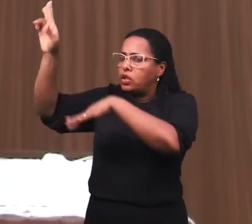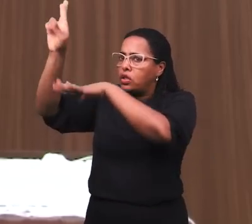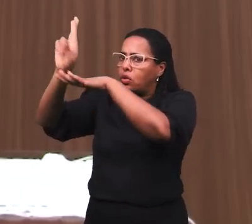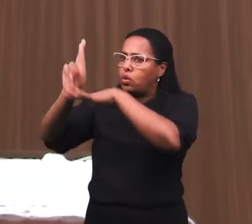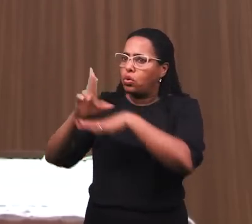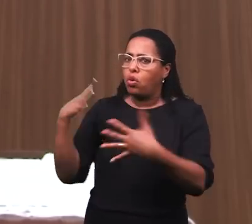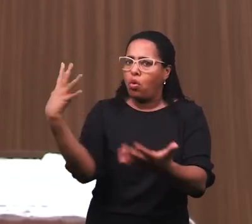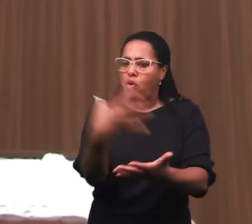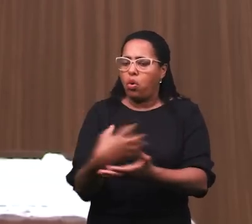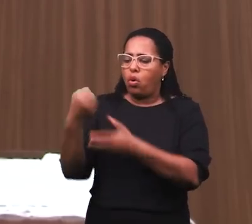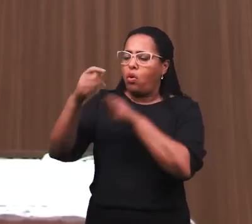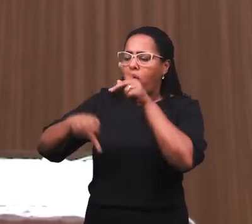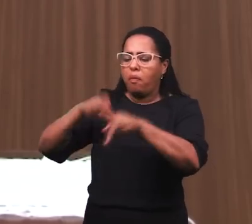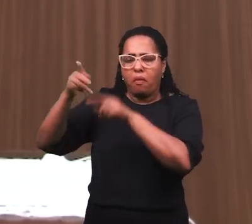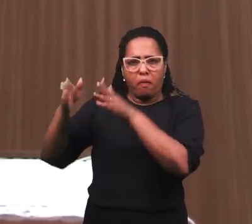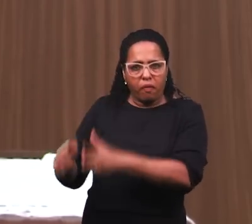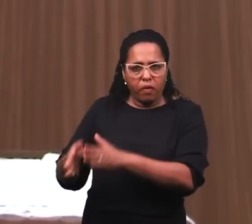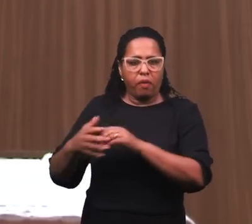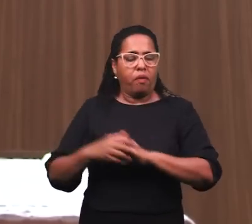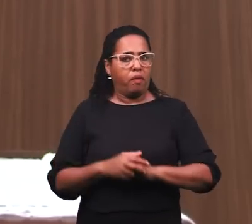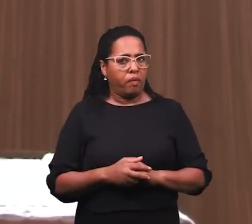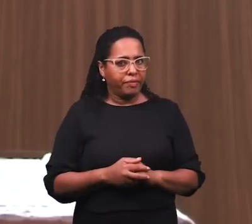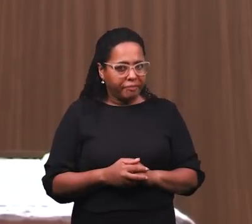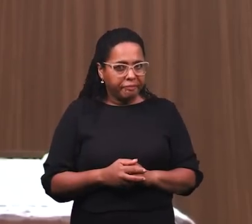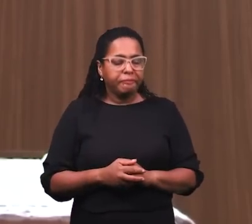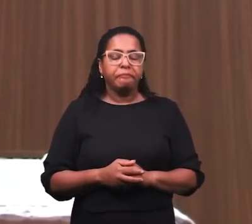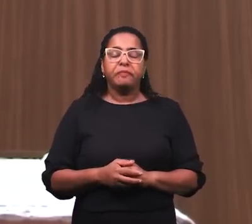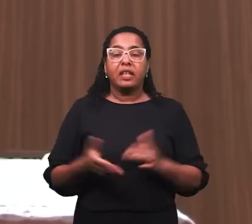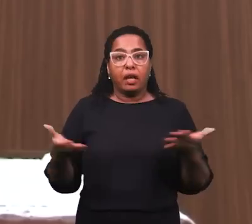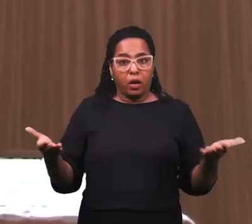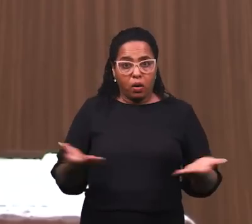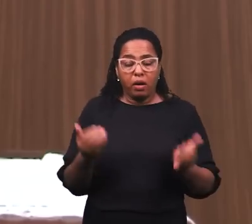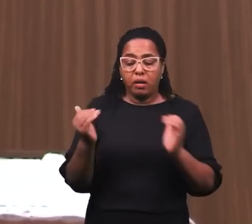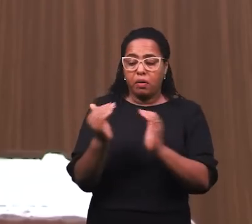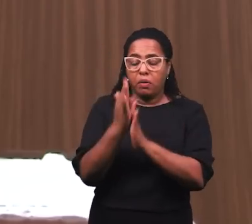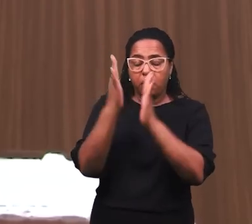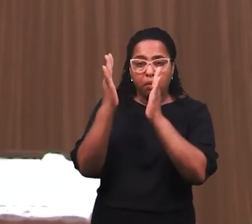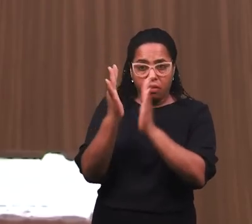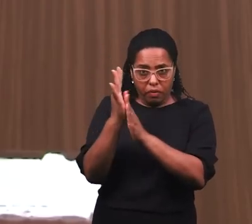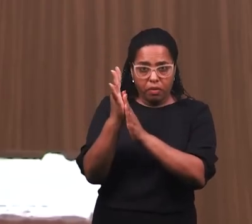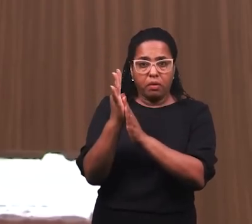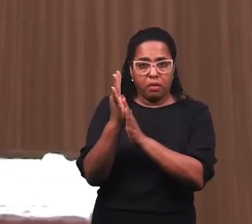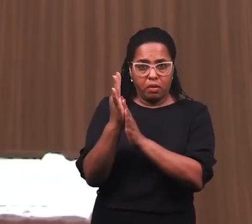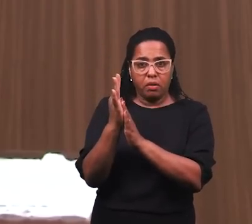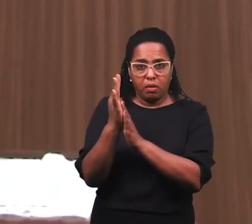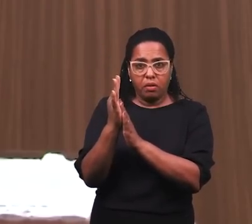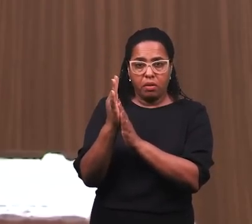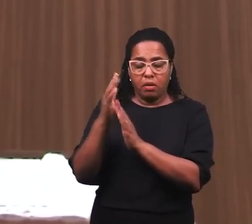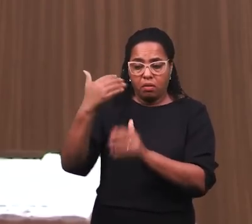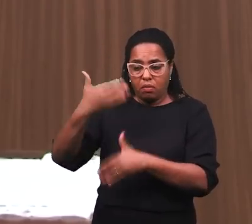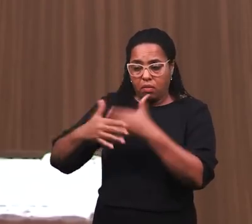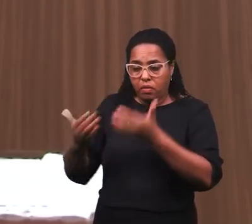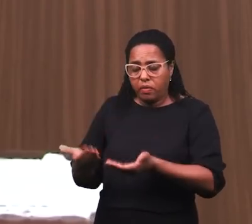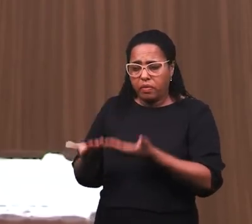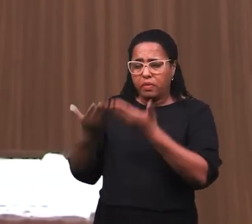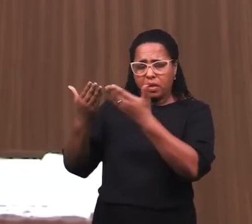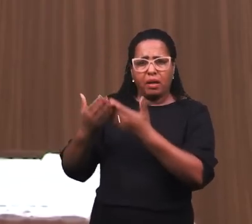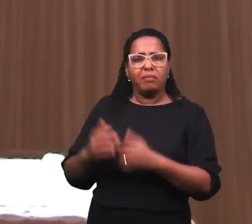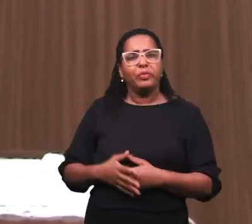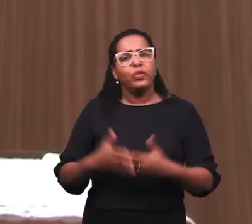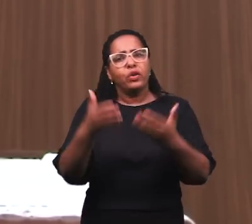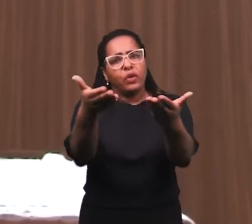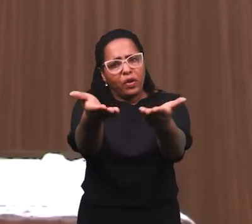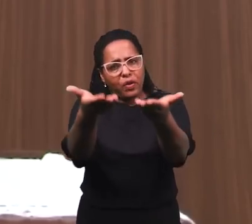e arrebatar a sua igreja. Nós teremos agora um louvor que será entoado diante do Senhor. E nós convidamos